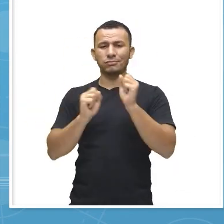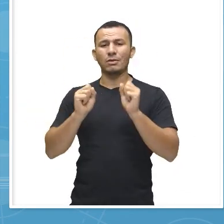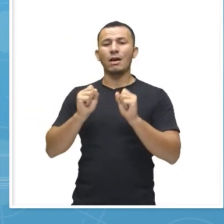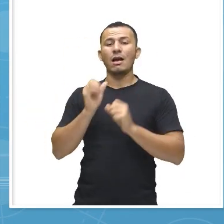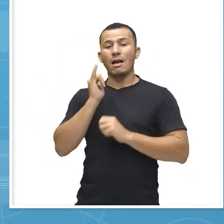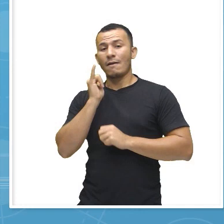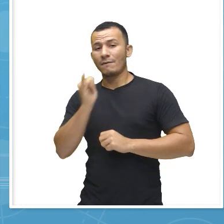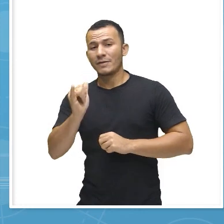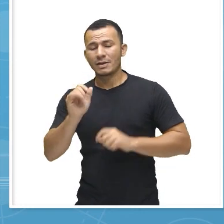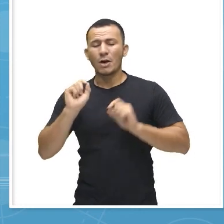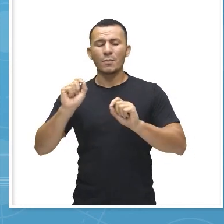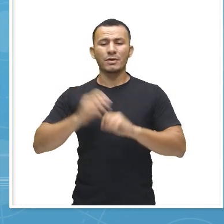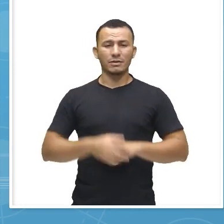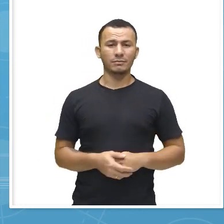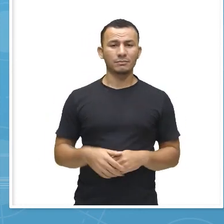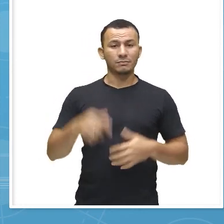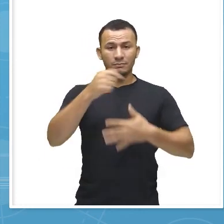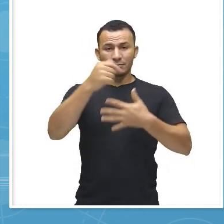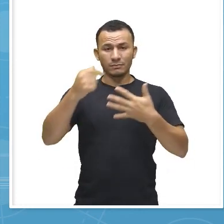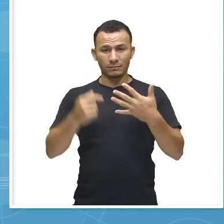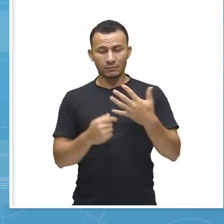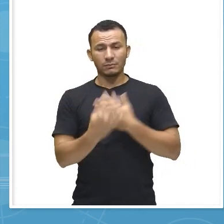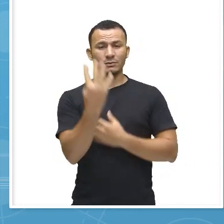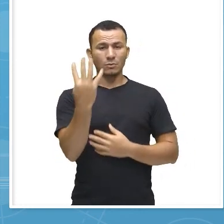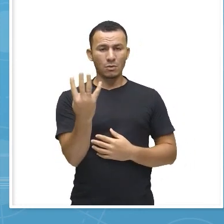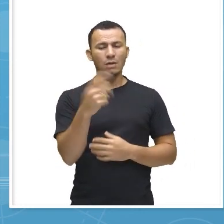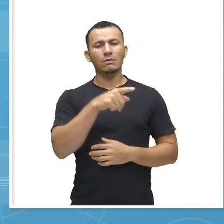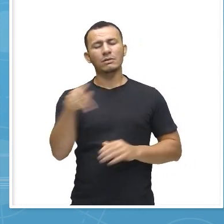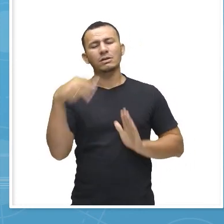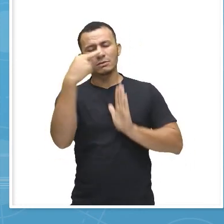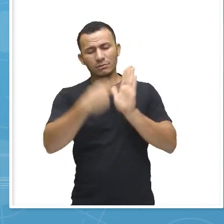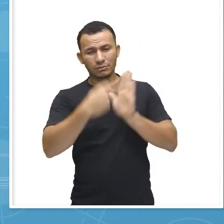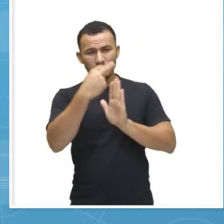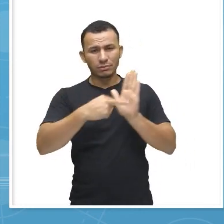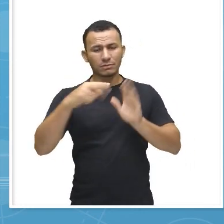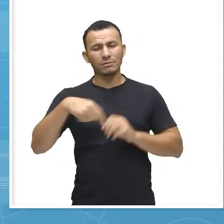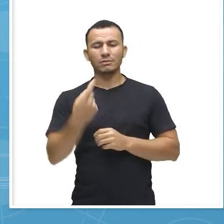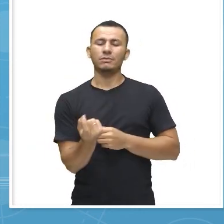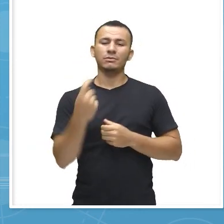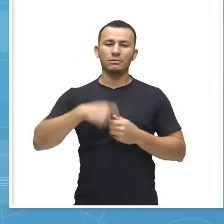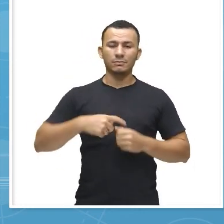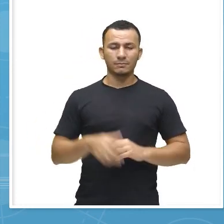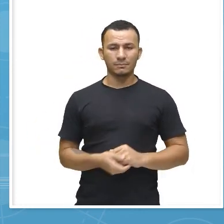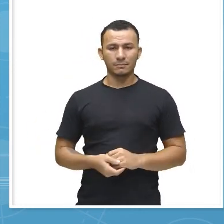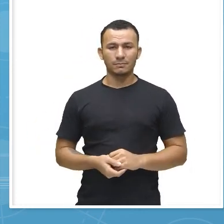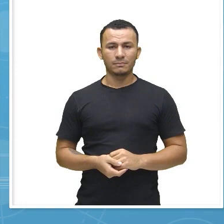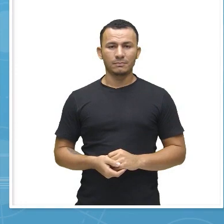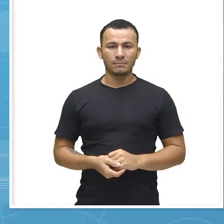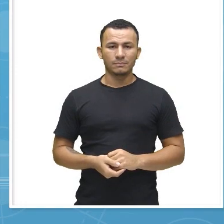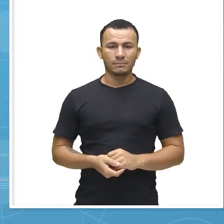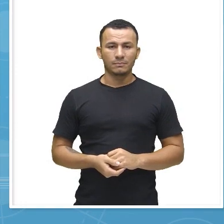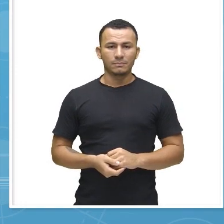mencionar, temos 4 alternativas, leiam com bastante atenção, que daqui a pouco nós retornamos.